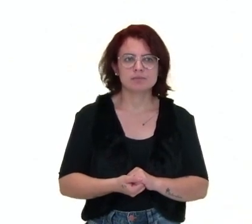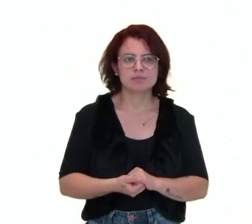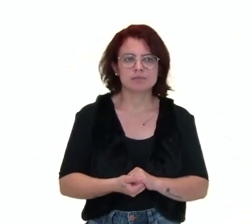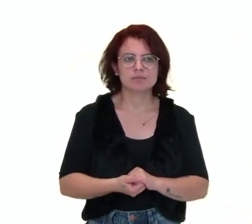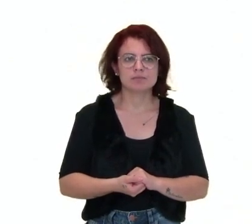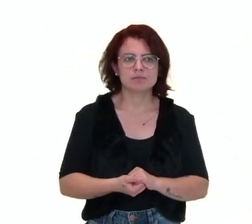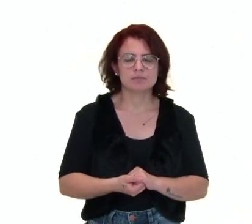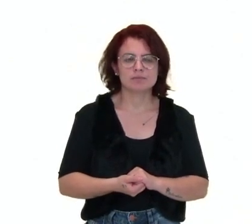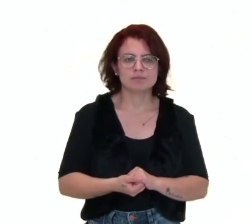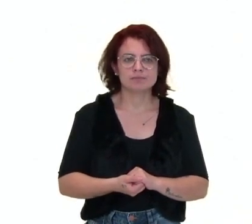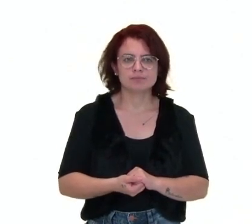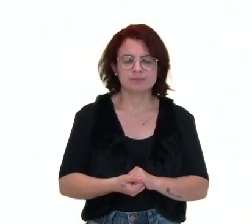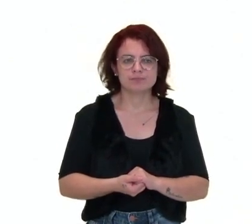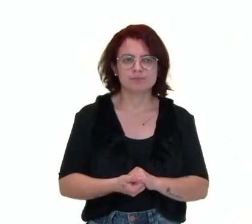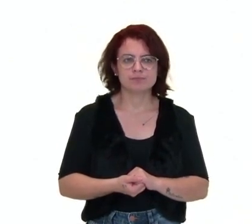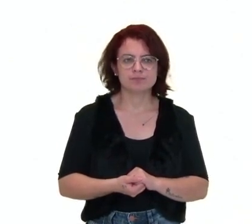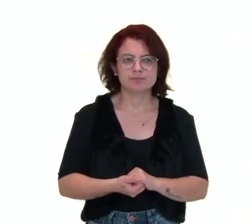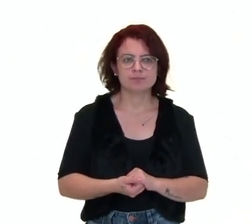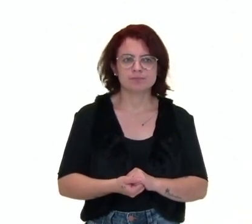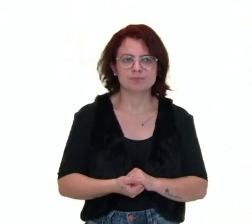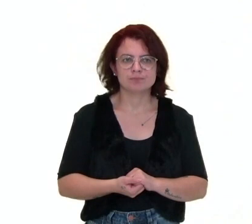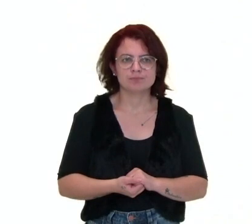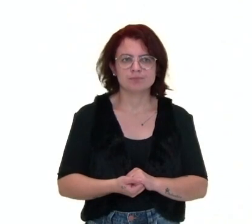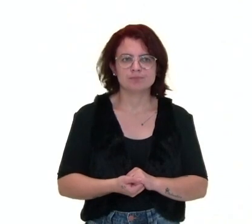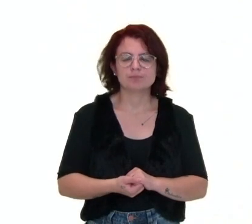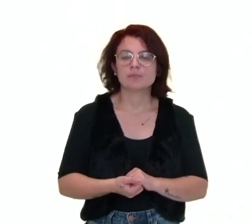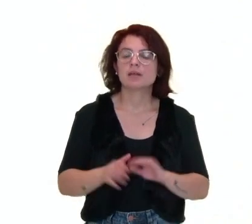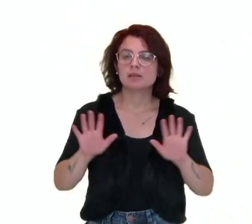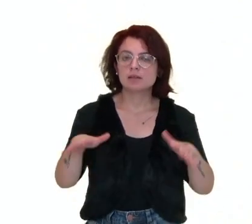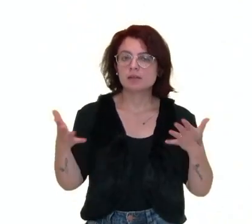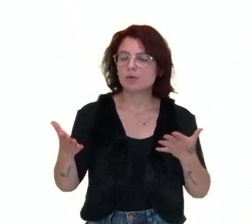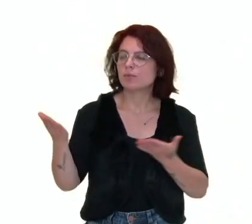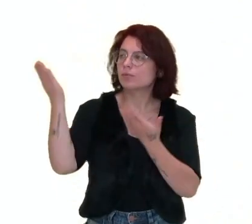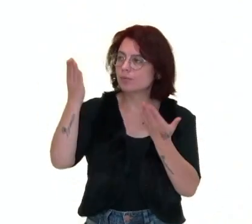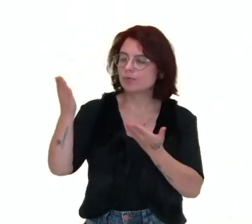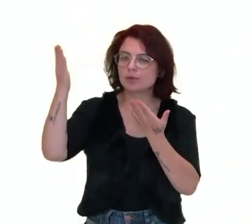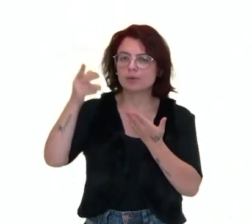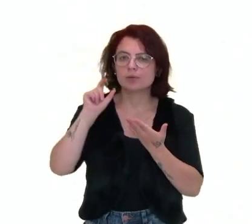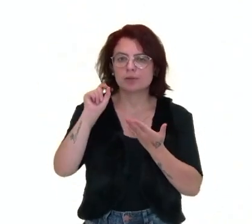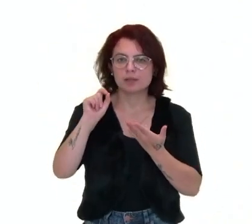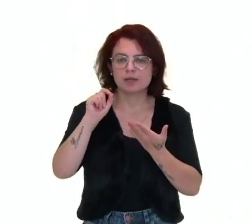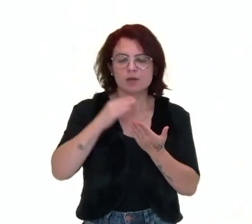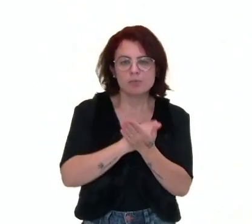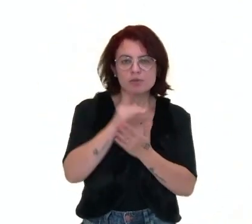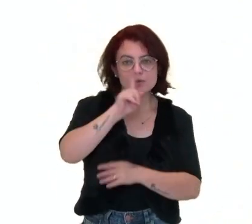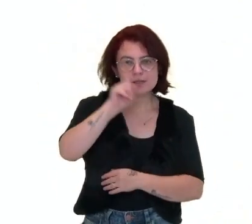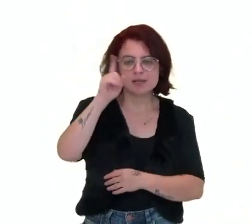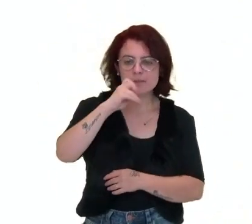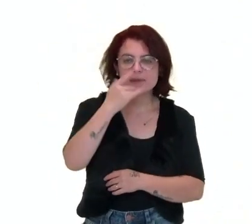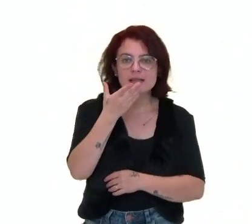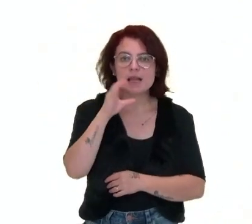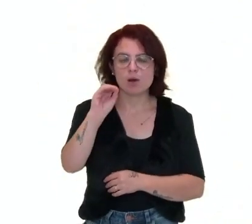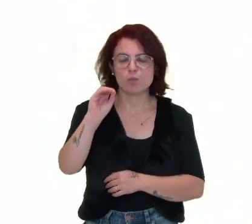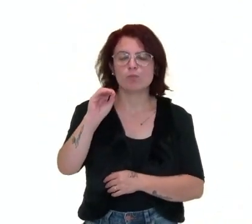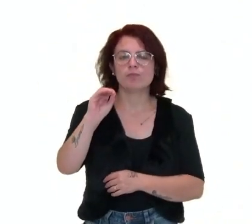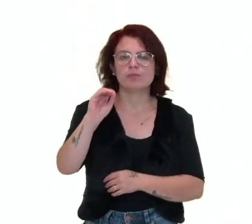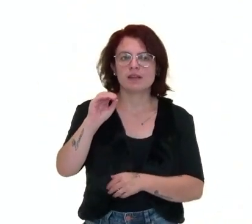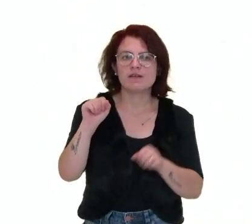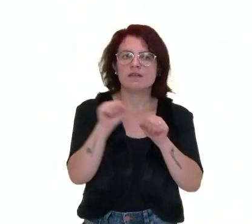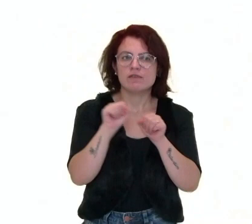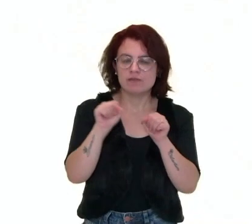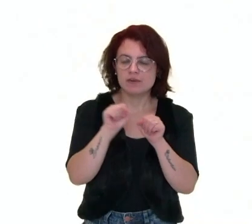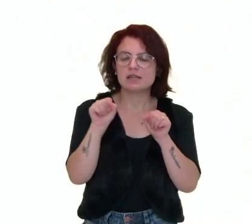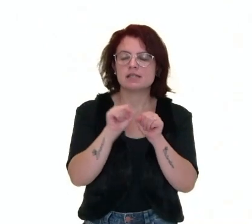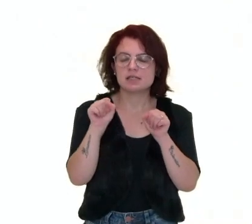sua primeira aparição na primeira exposição livre de Milão. Então eles apareceram publicamente em Milão, fazendo essa apologia,